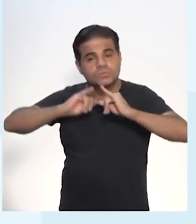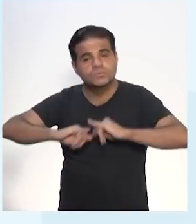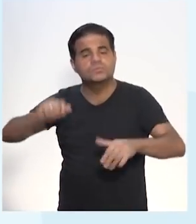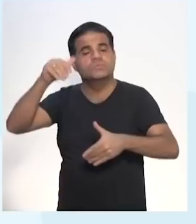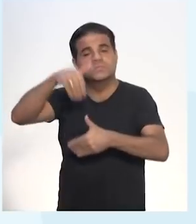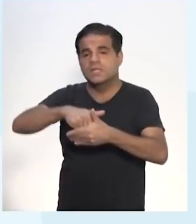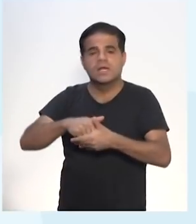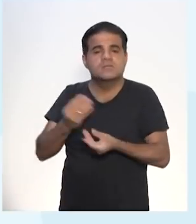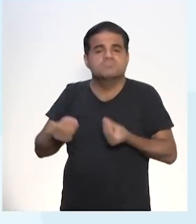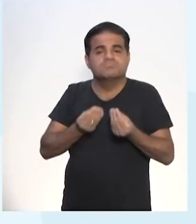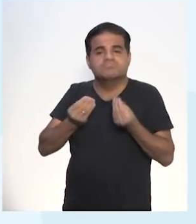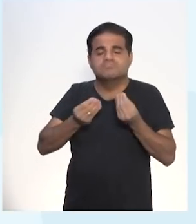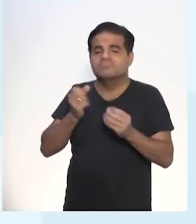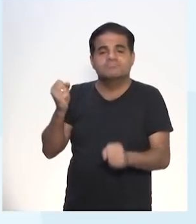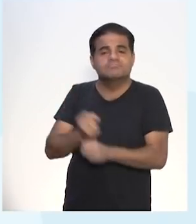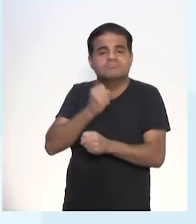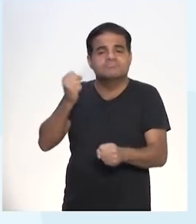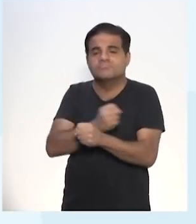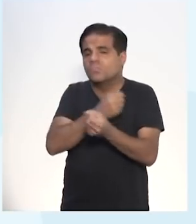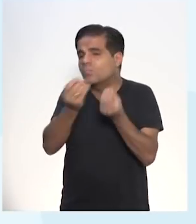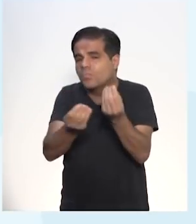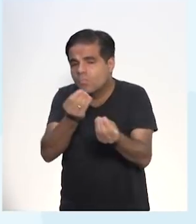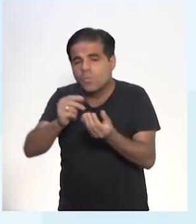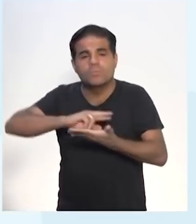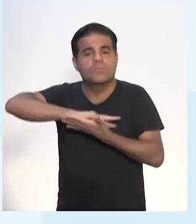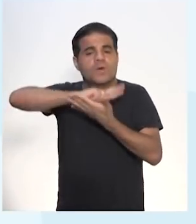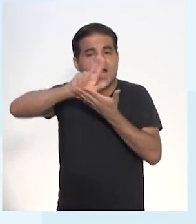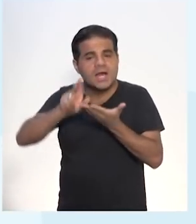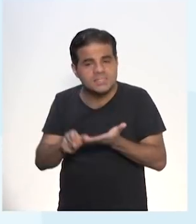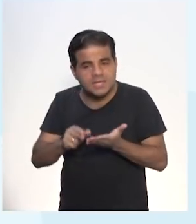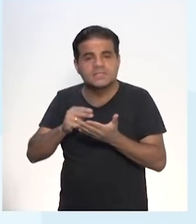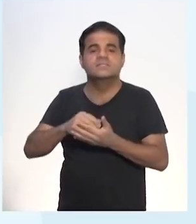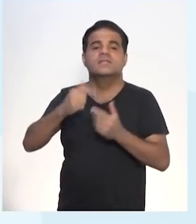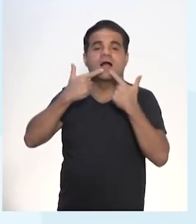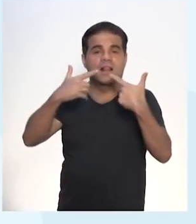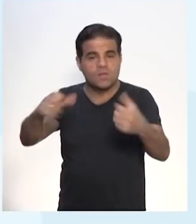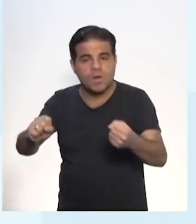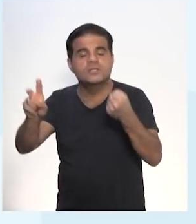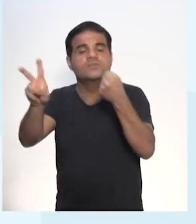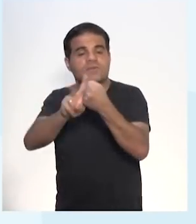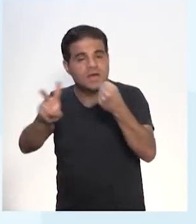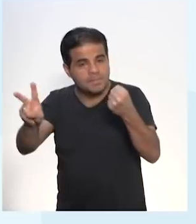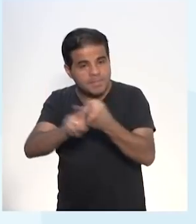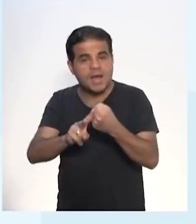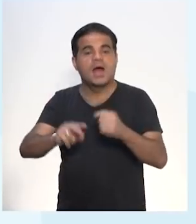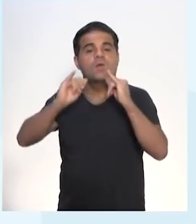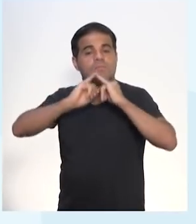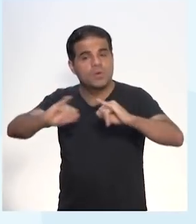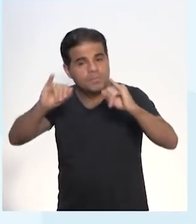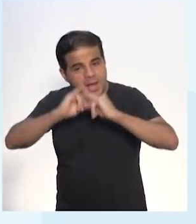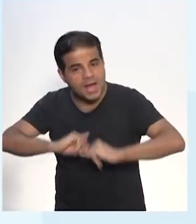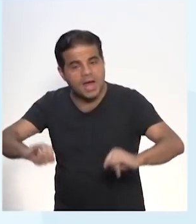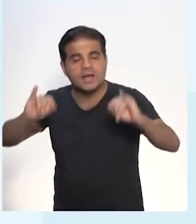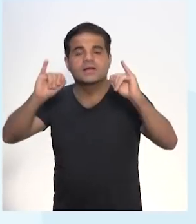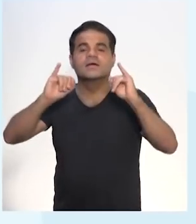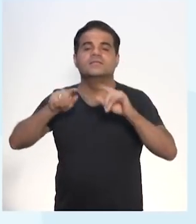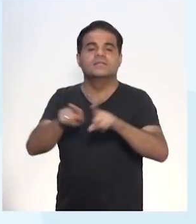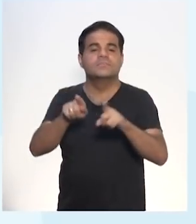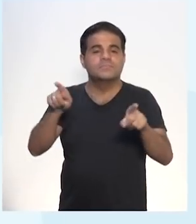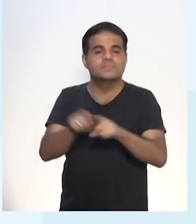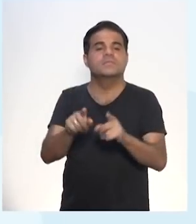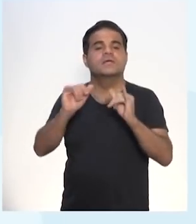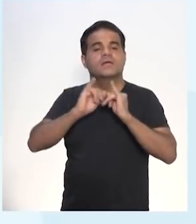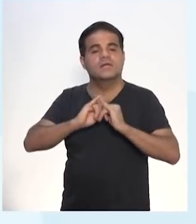publicitário? Como que ele é construído? As características da linguagem verbal, propaganda e publicidade